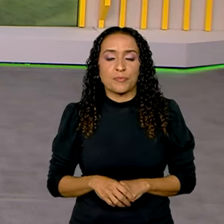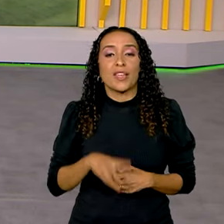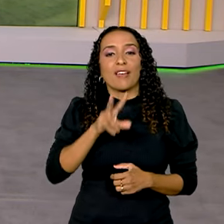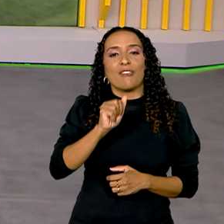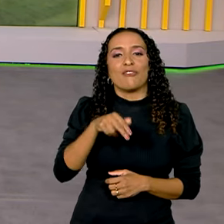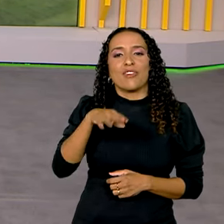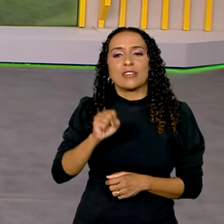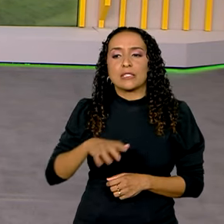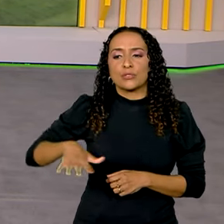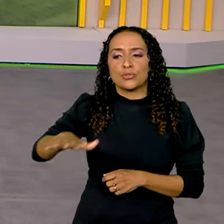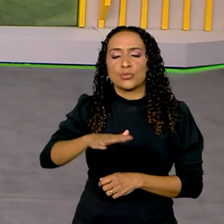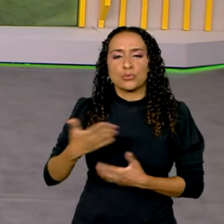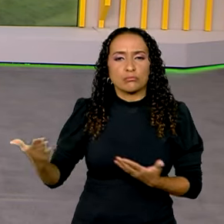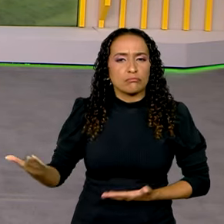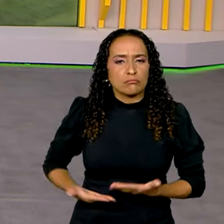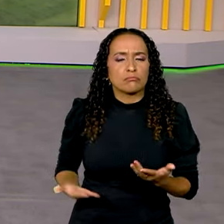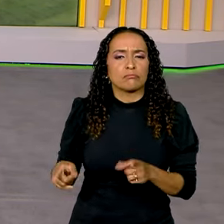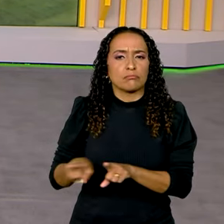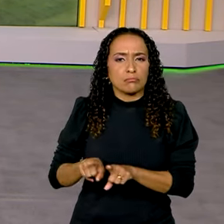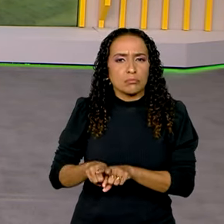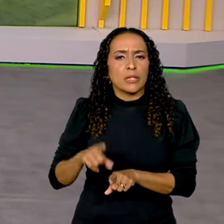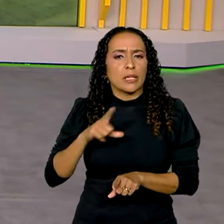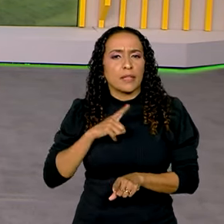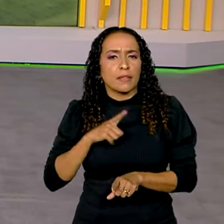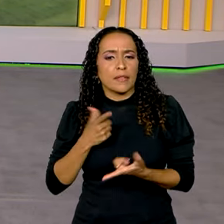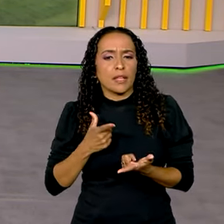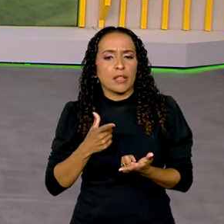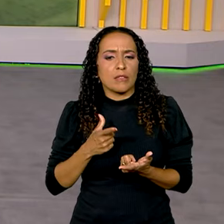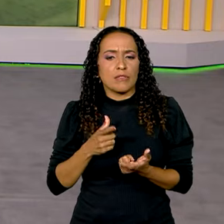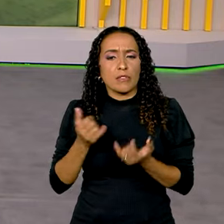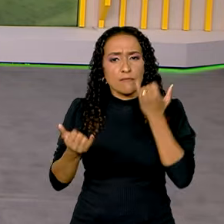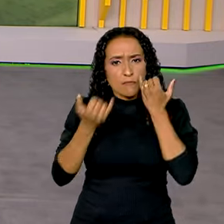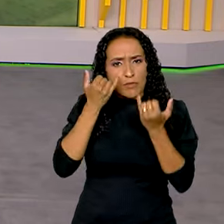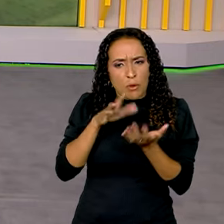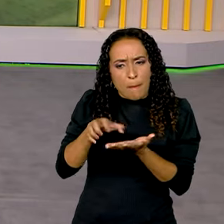Vanessa, o setor de serviços também teve dados